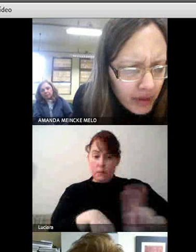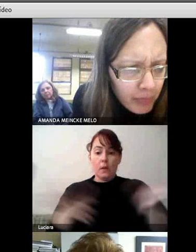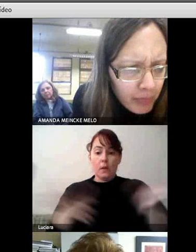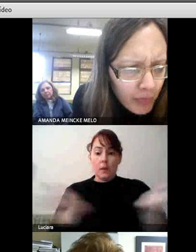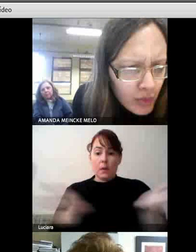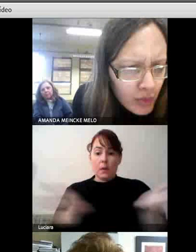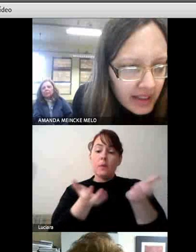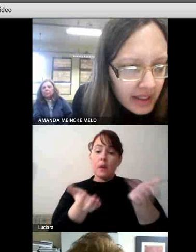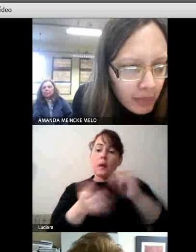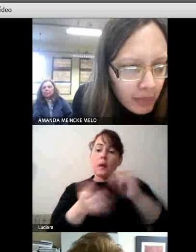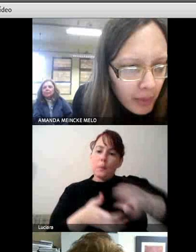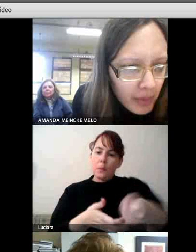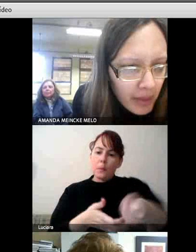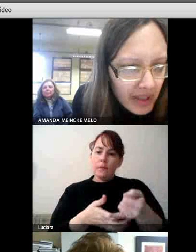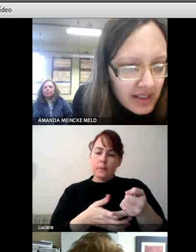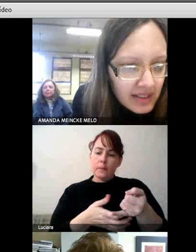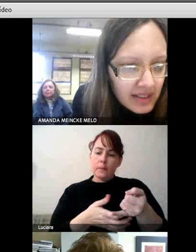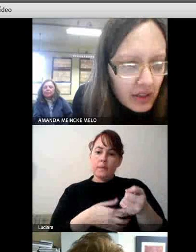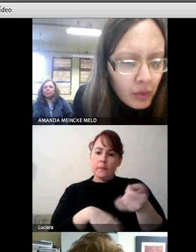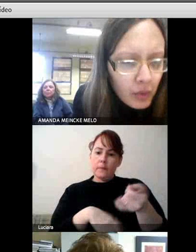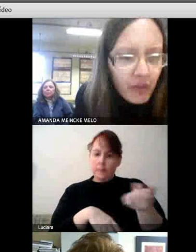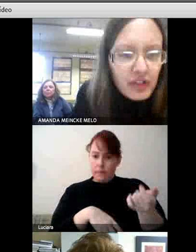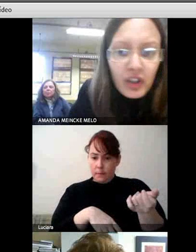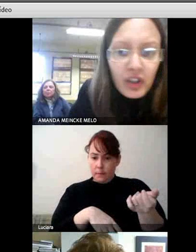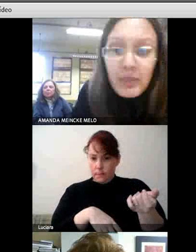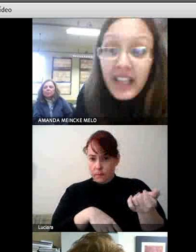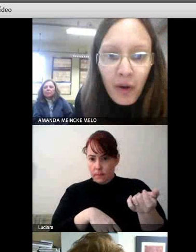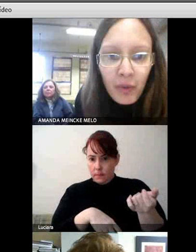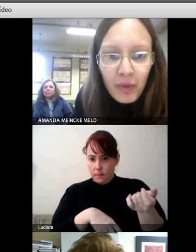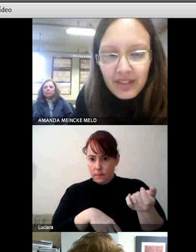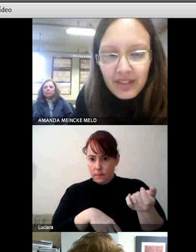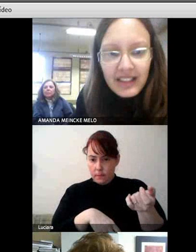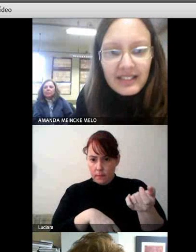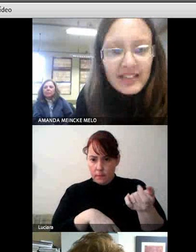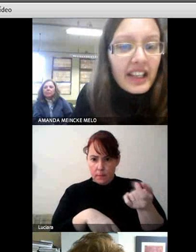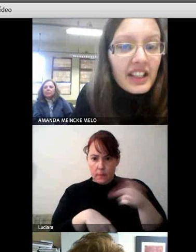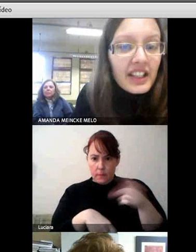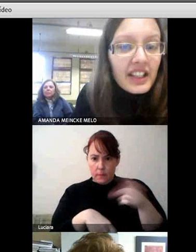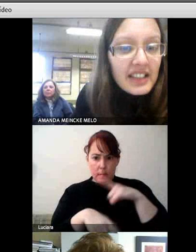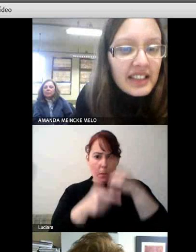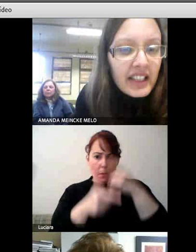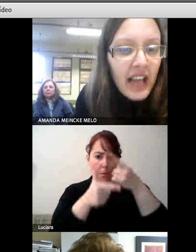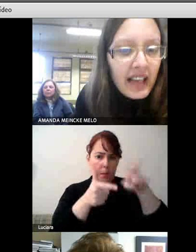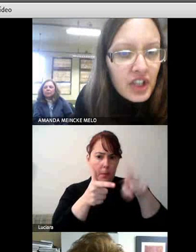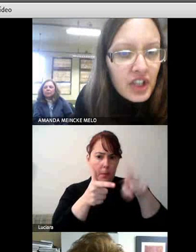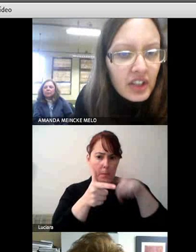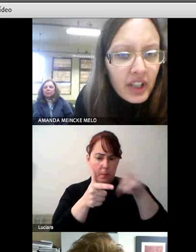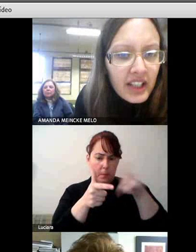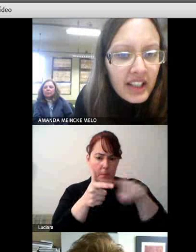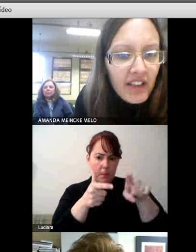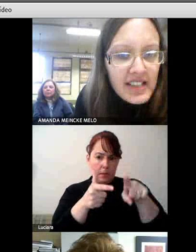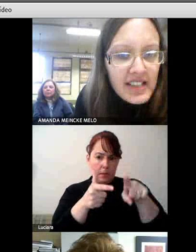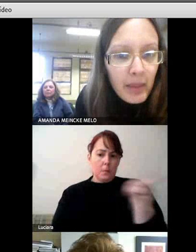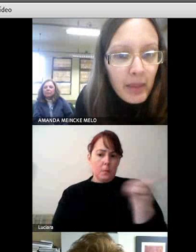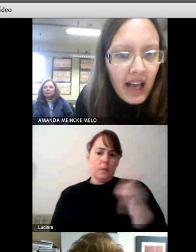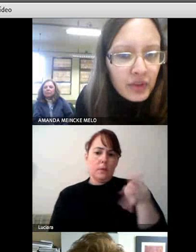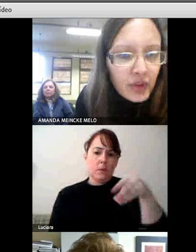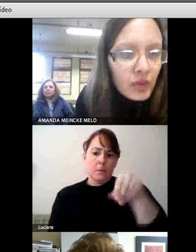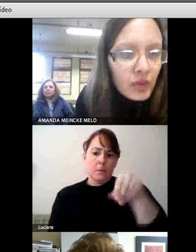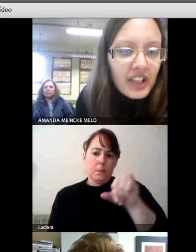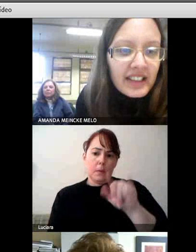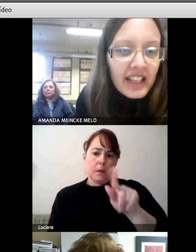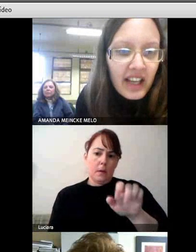e puxar aqui uma problematização do professor Miguel, né, que diz assim: acredito que deva ser lembrado